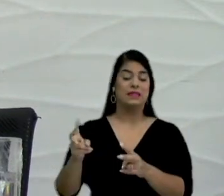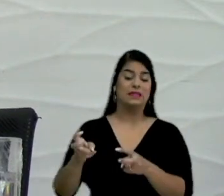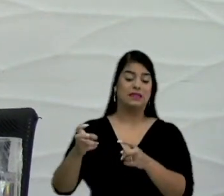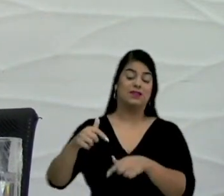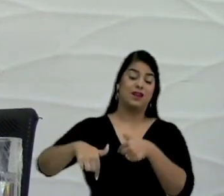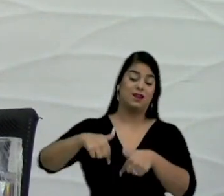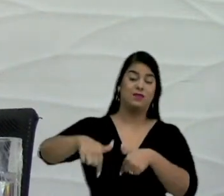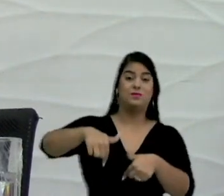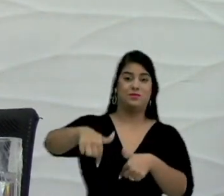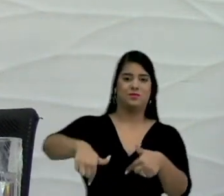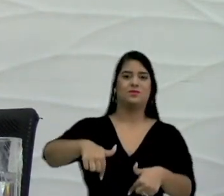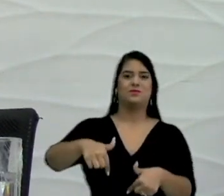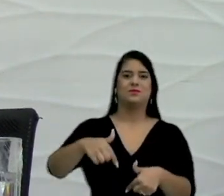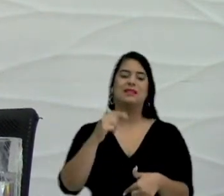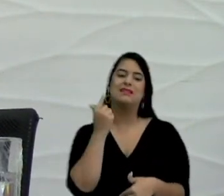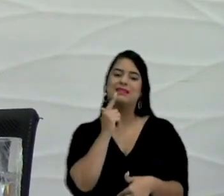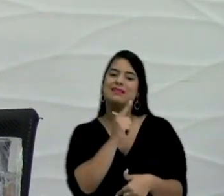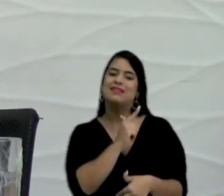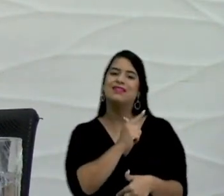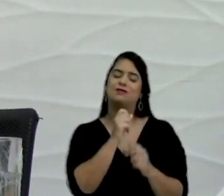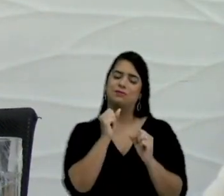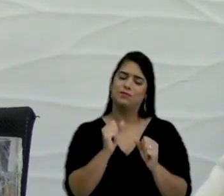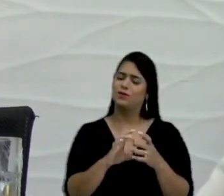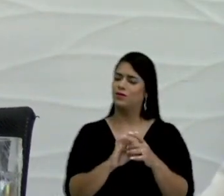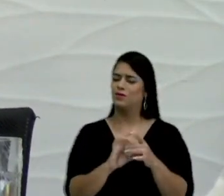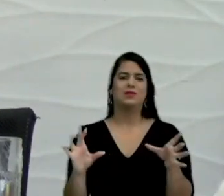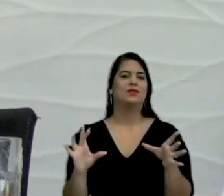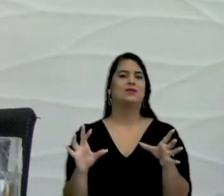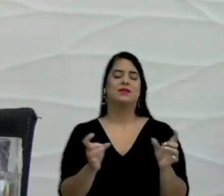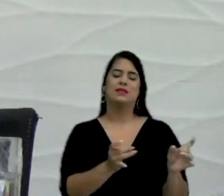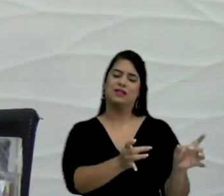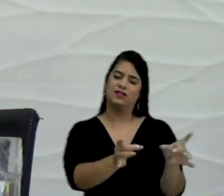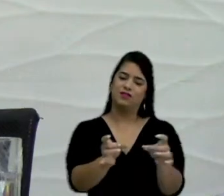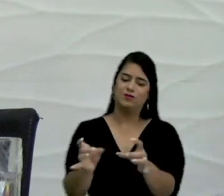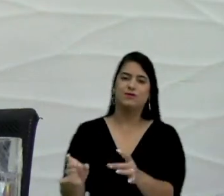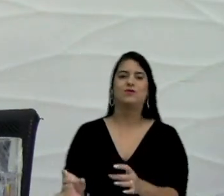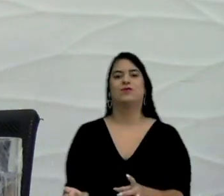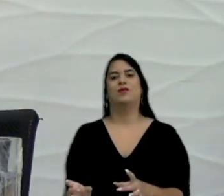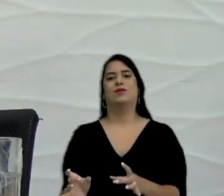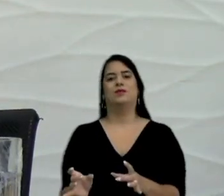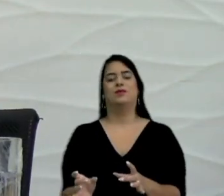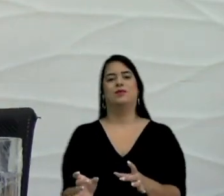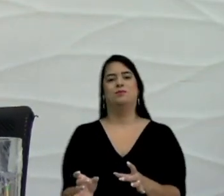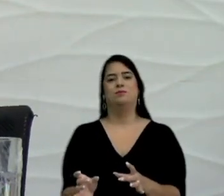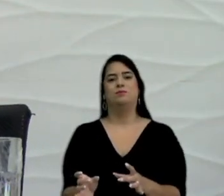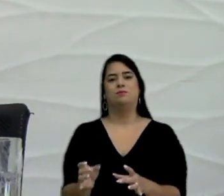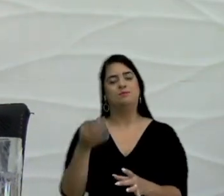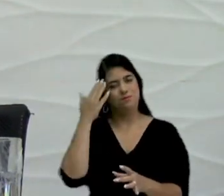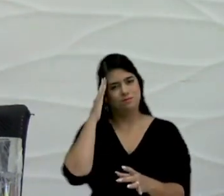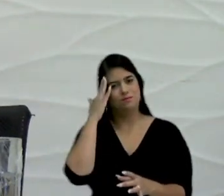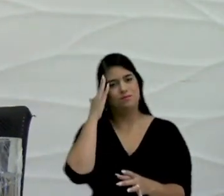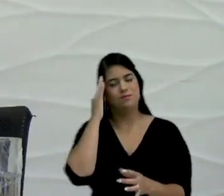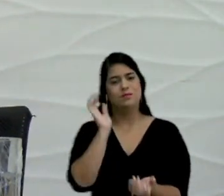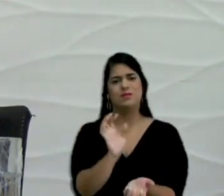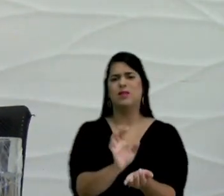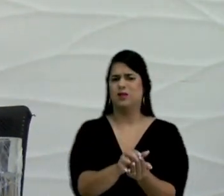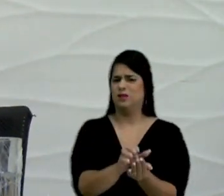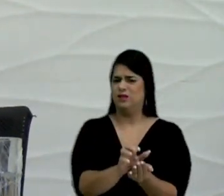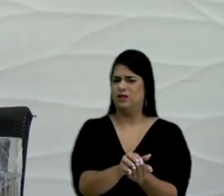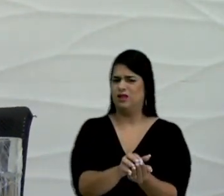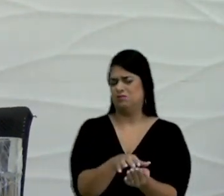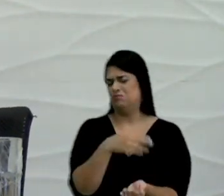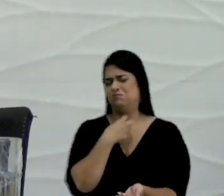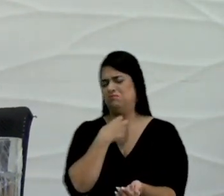musarela e o leite em pó possa ser comercializado no estado de Pernambuco sem que outros estados possam entrar para fazer essa comercialização aqui em